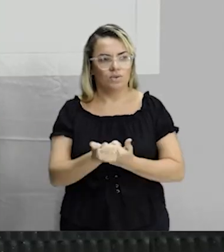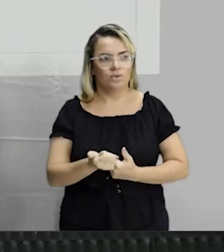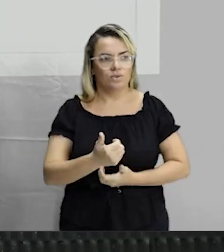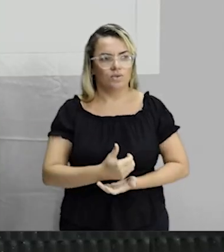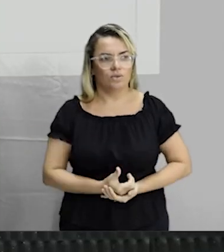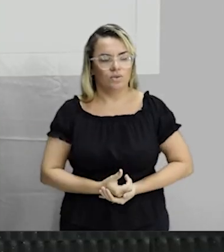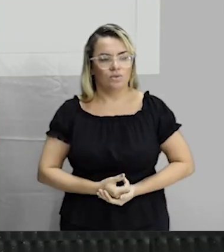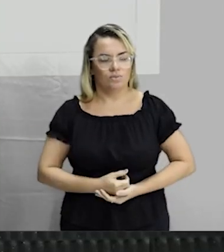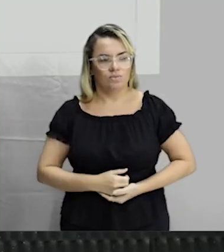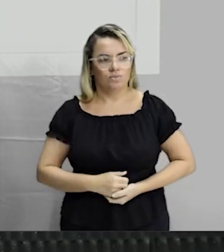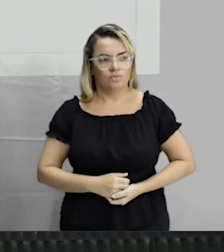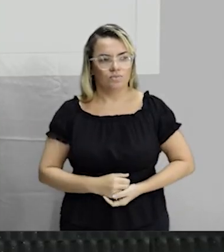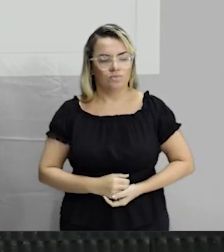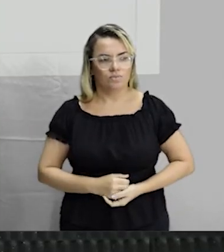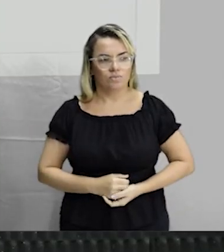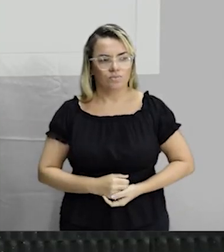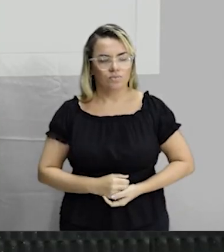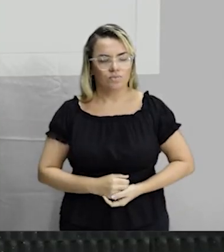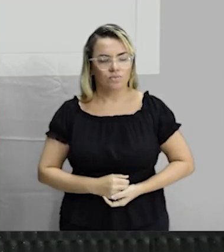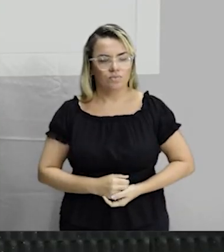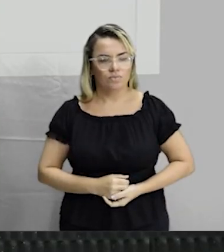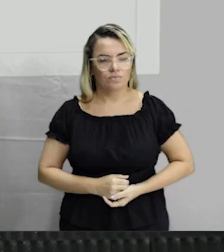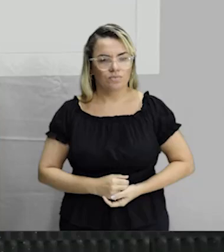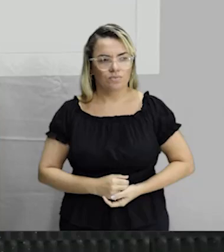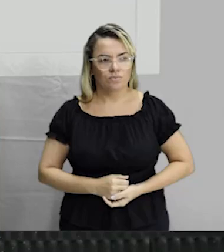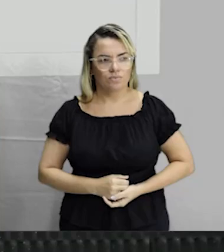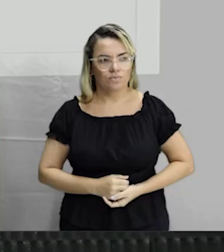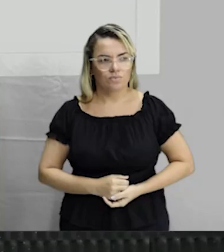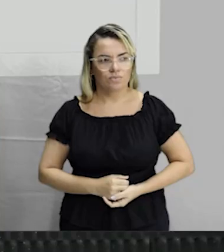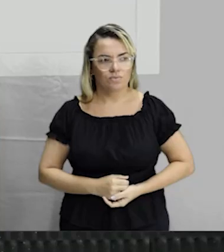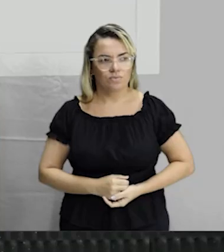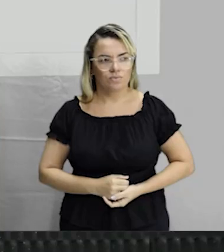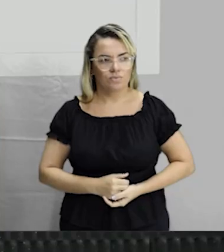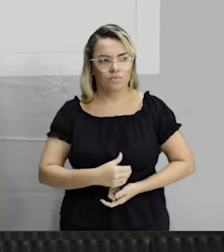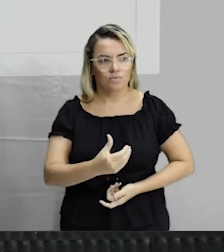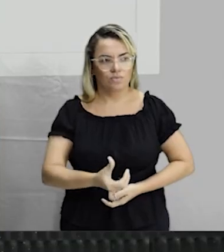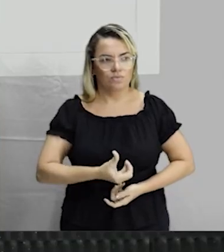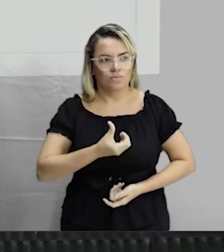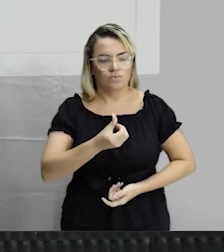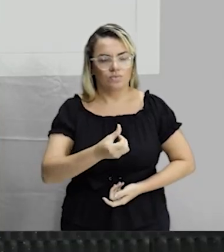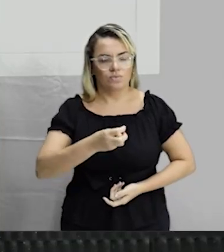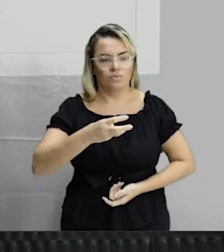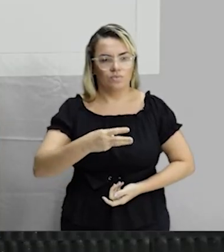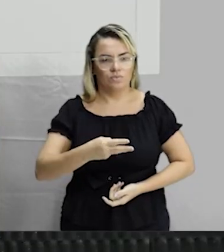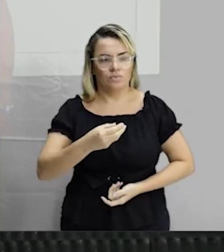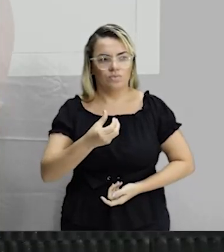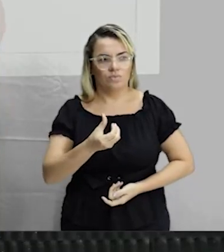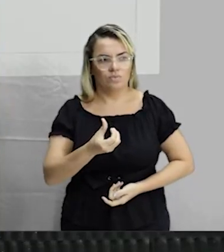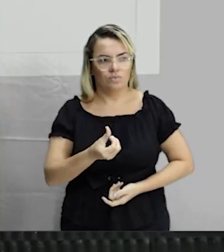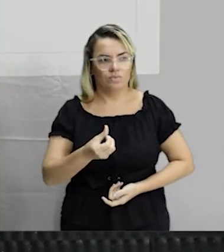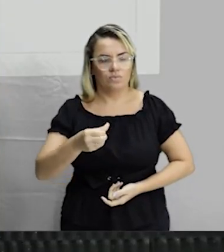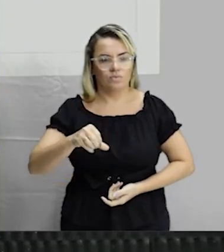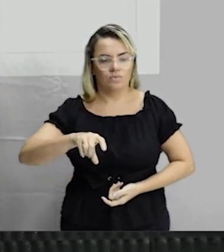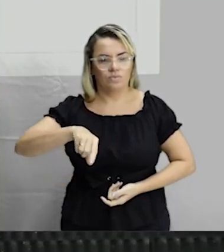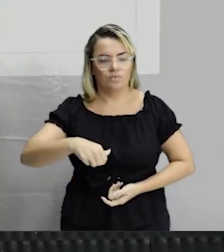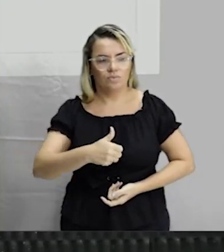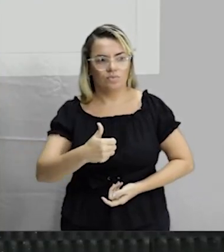6.369,12 menos o valor inicial que foi de R$ 6.000, que é o capital inicial.